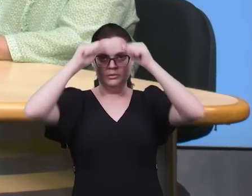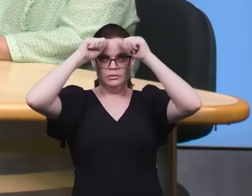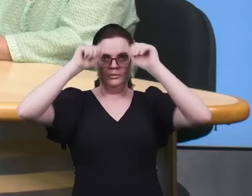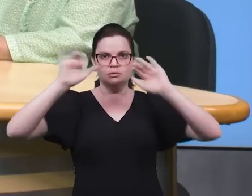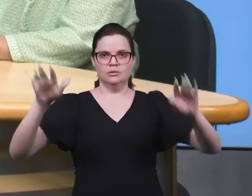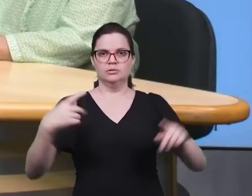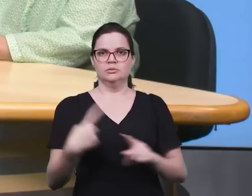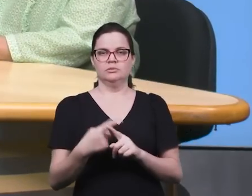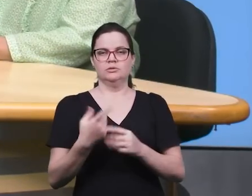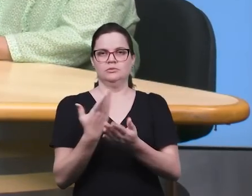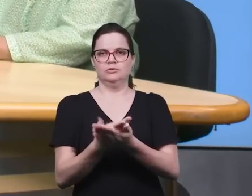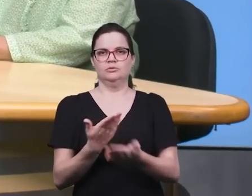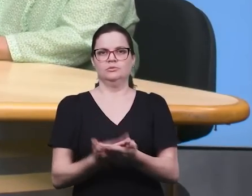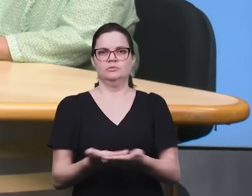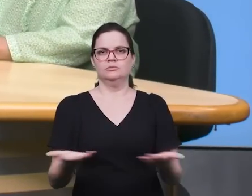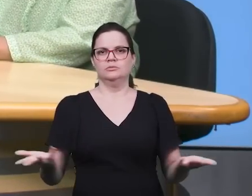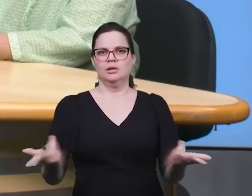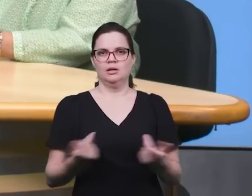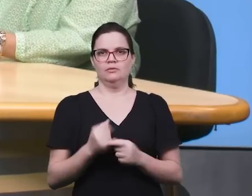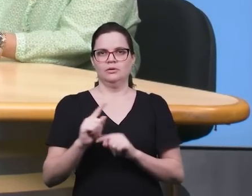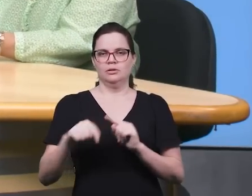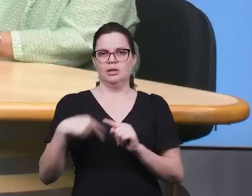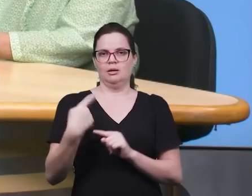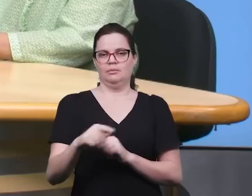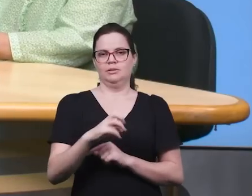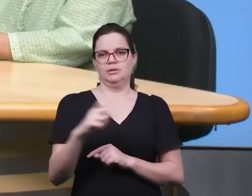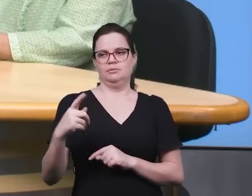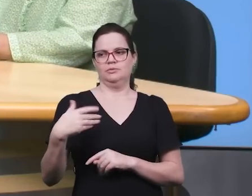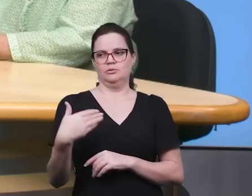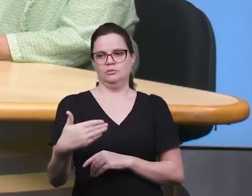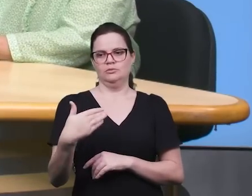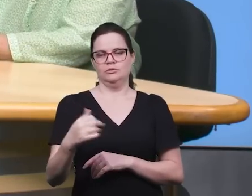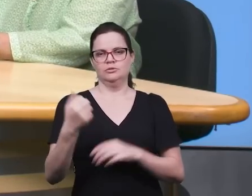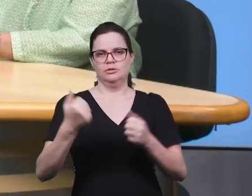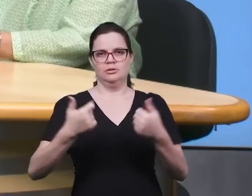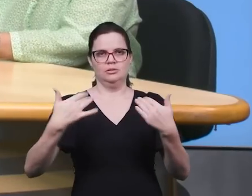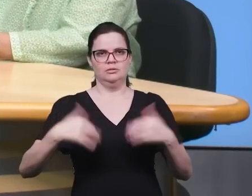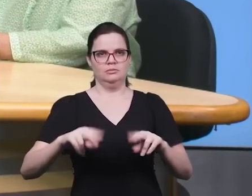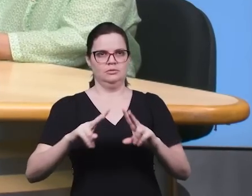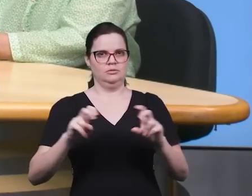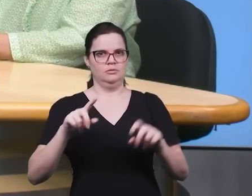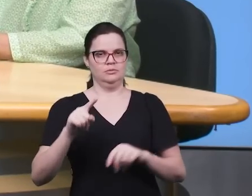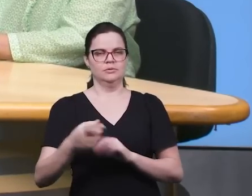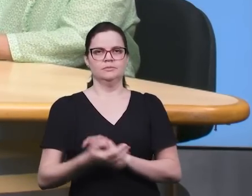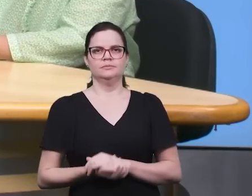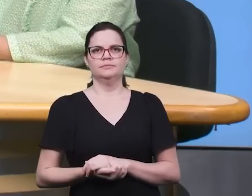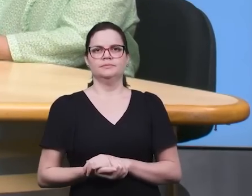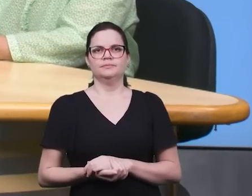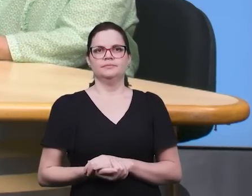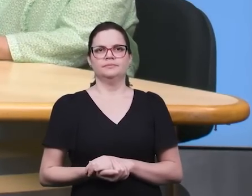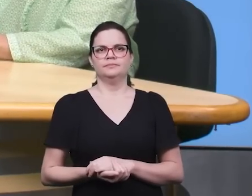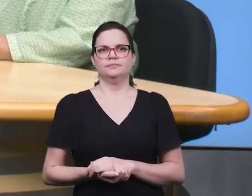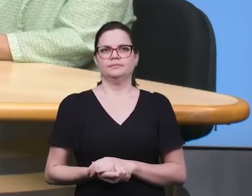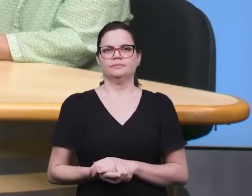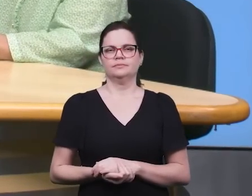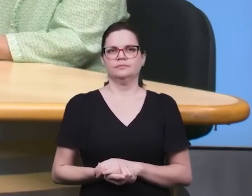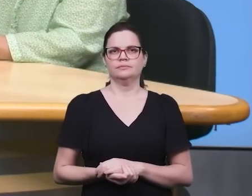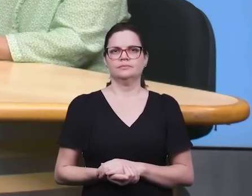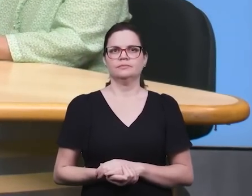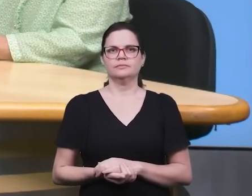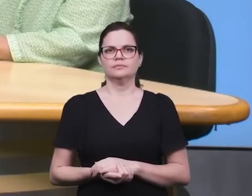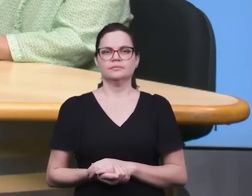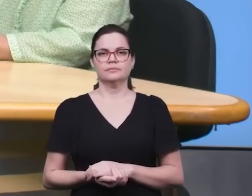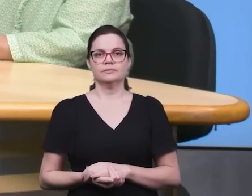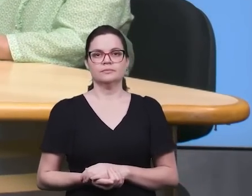Sim. São estudos maravilhosos, seria Perfeito. bom depois, em outro momento, né, falarmos sobre este assunto. Amém. Vamos então